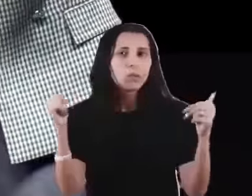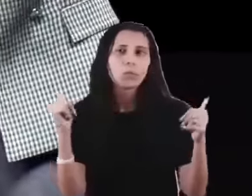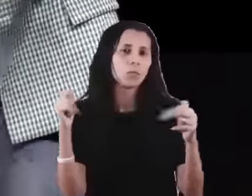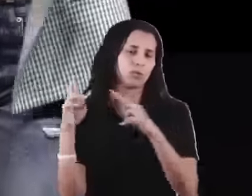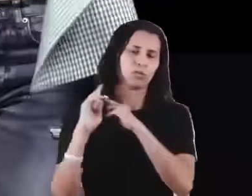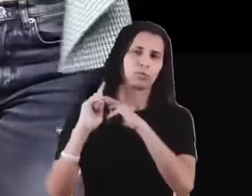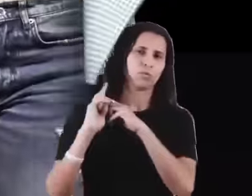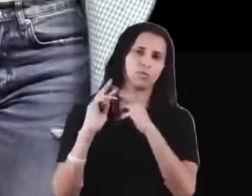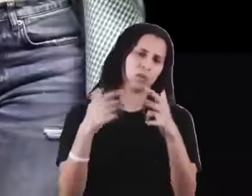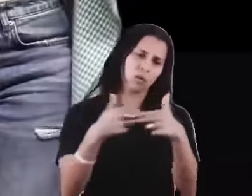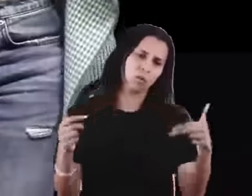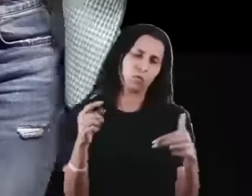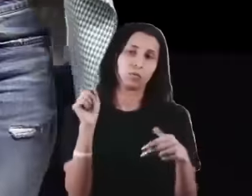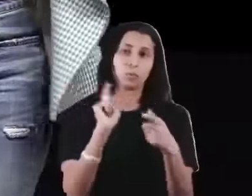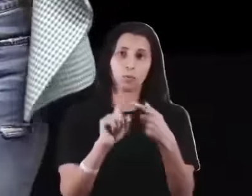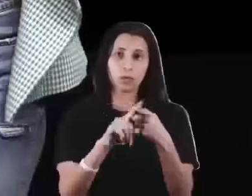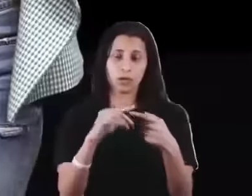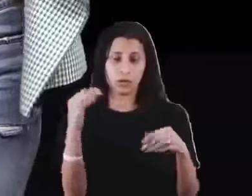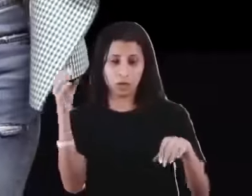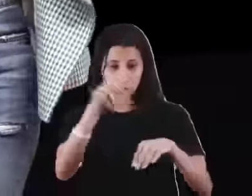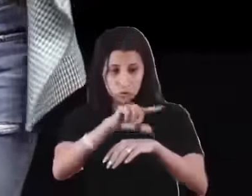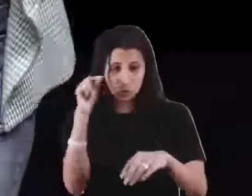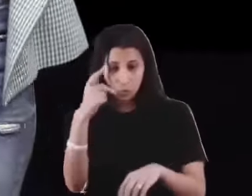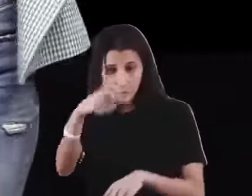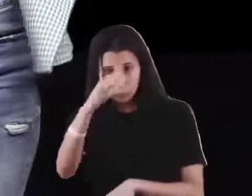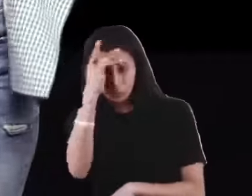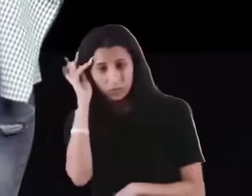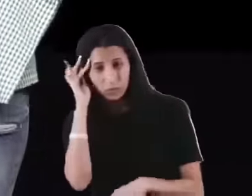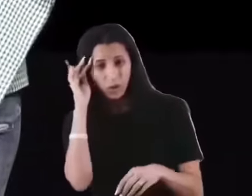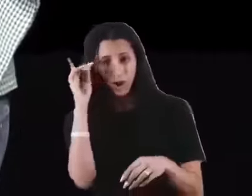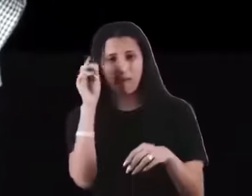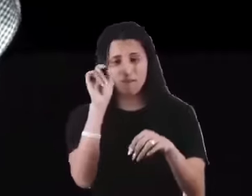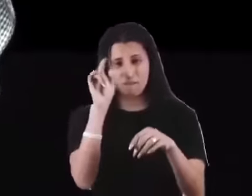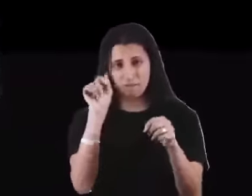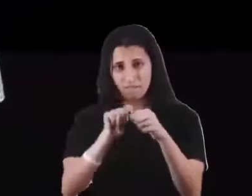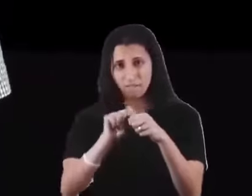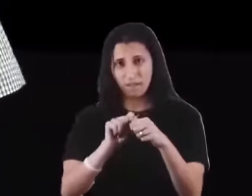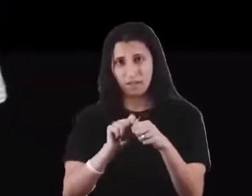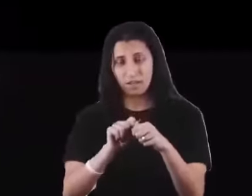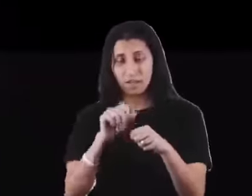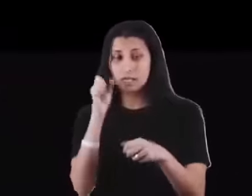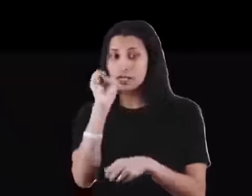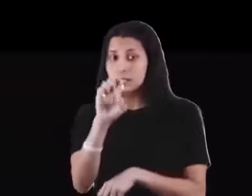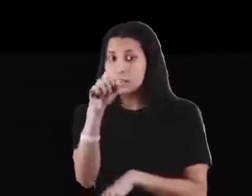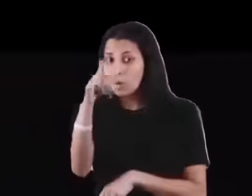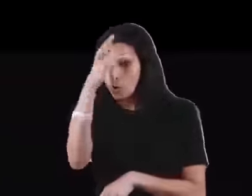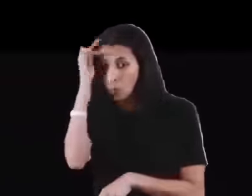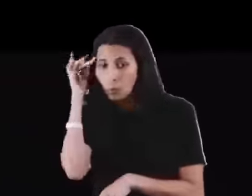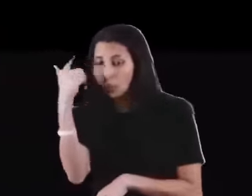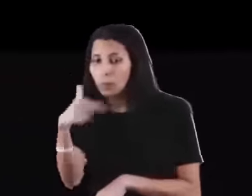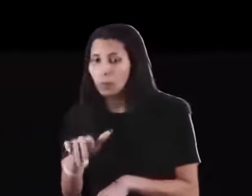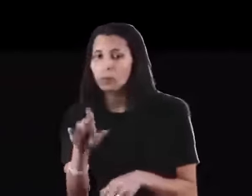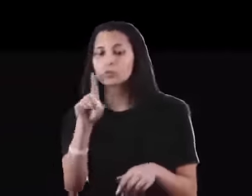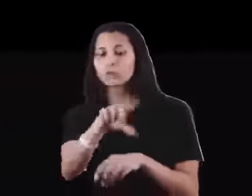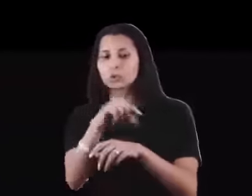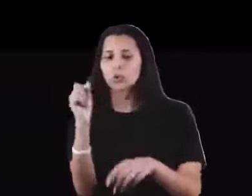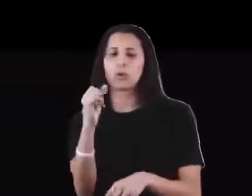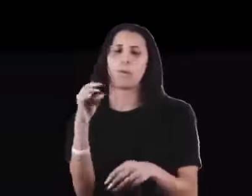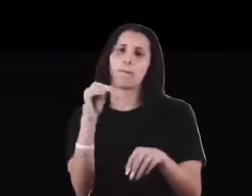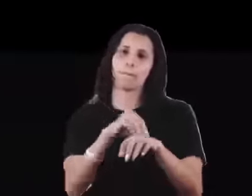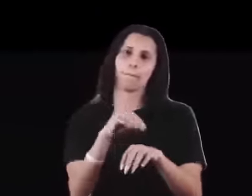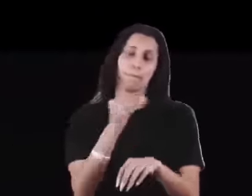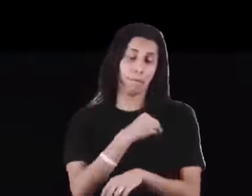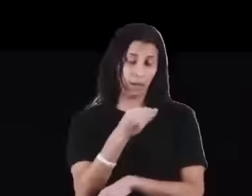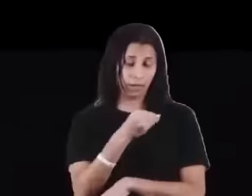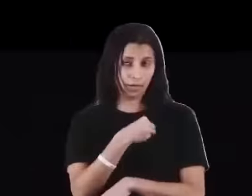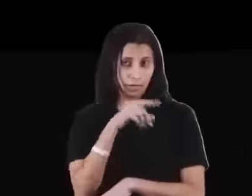de se culpar pela escolha que outra pessoa tomou Quem escolheu PK foi o outro você não é culpada do